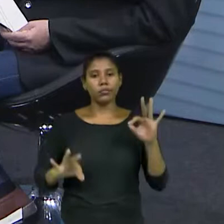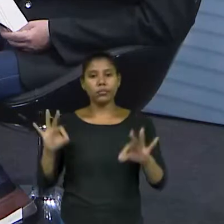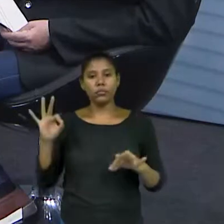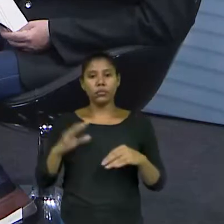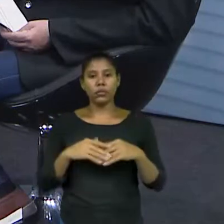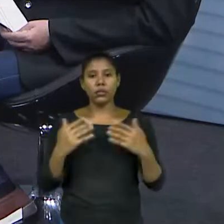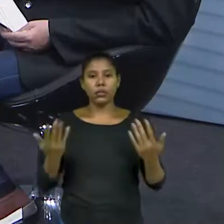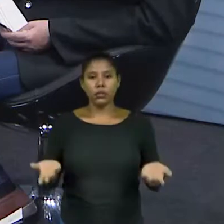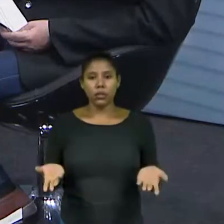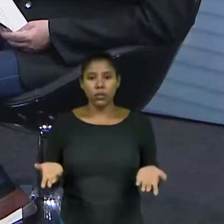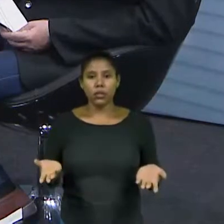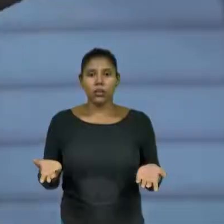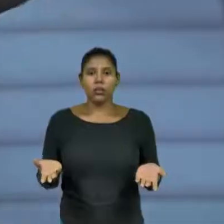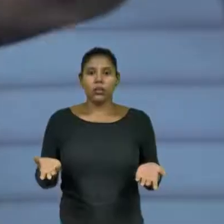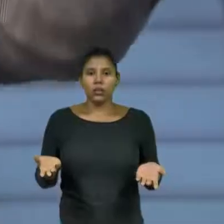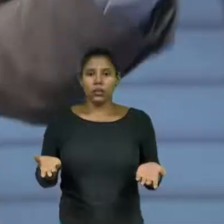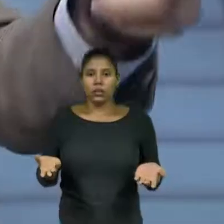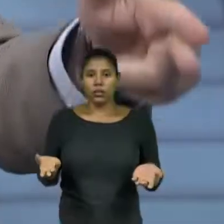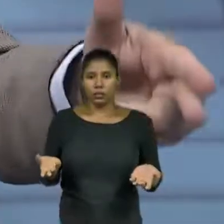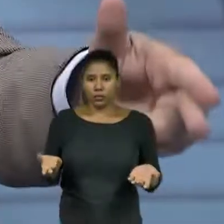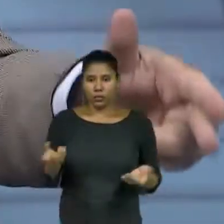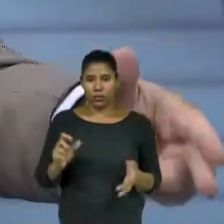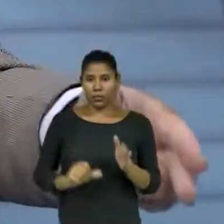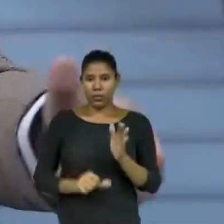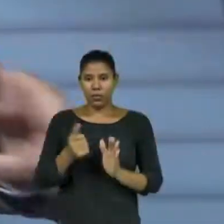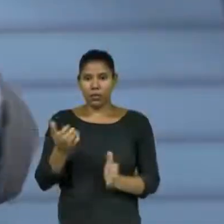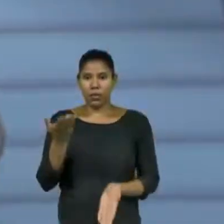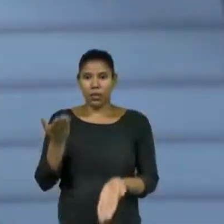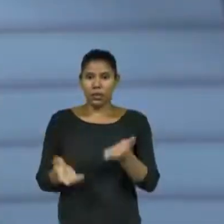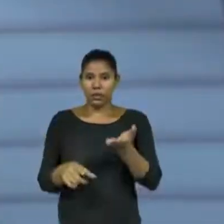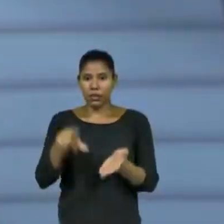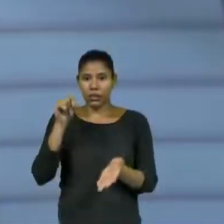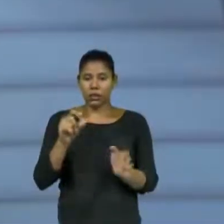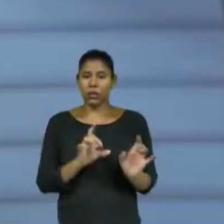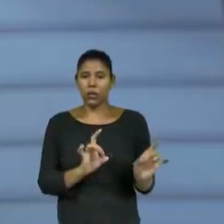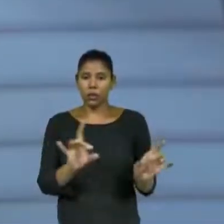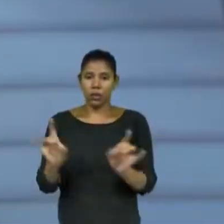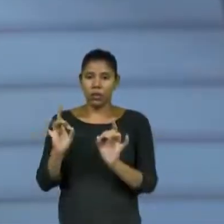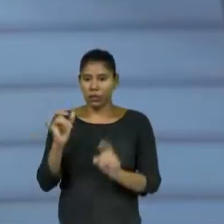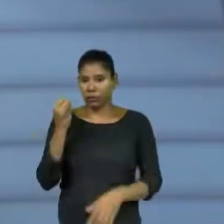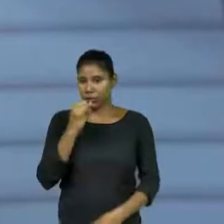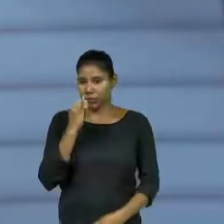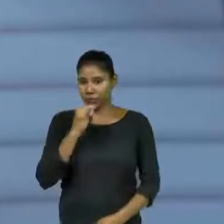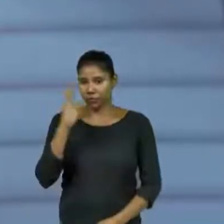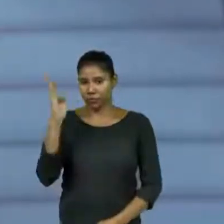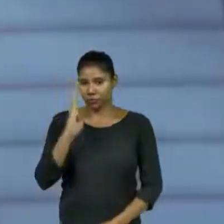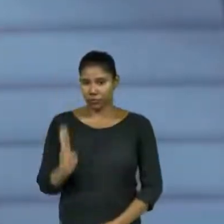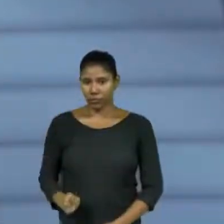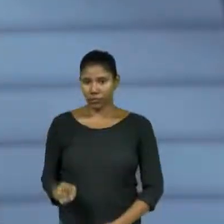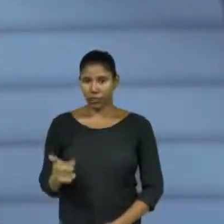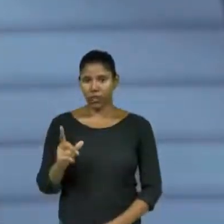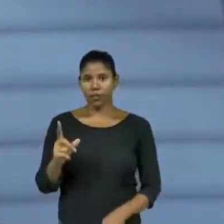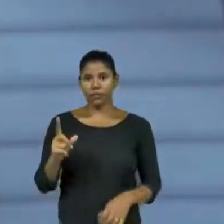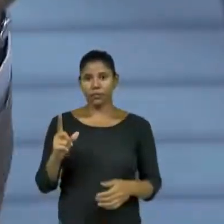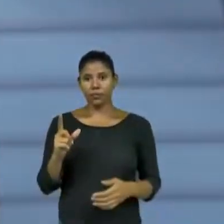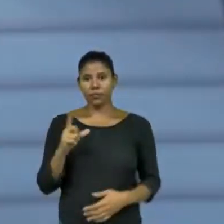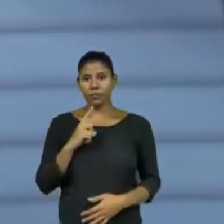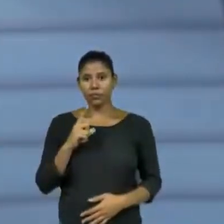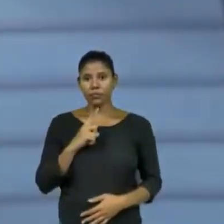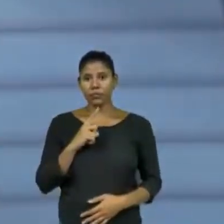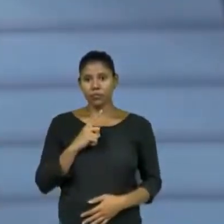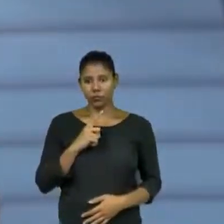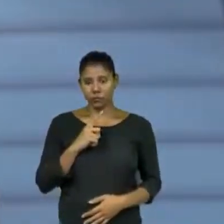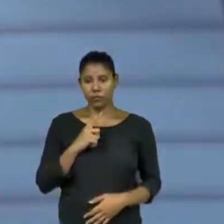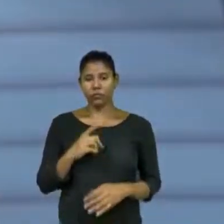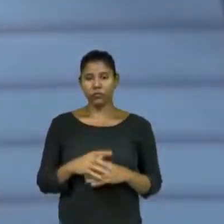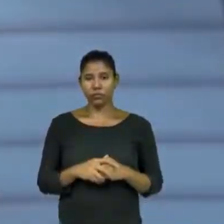primeiras medições de sol e vento, aquele parque, primeira licitação comercial de energia no Brasil, foi o parque eólico da Prainha e da Taíba.